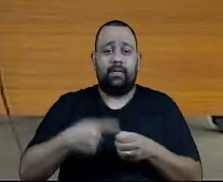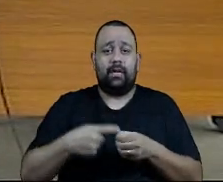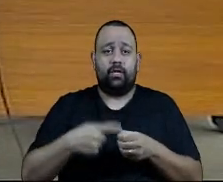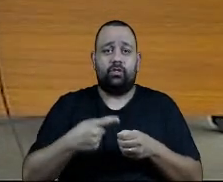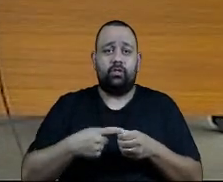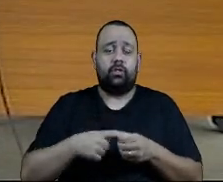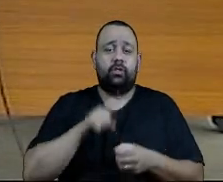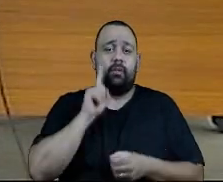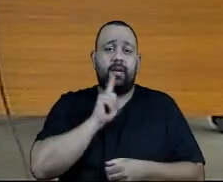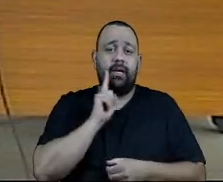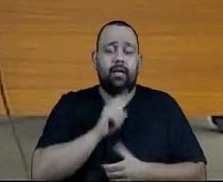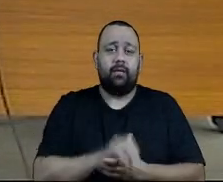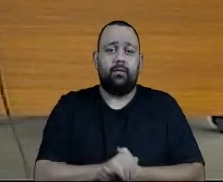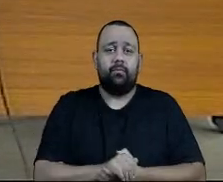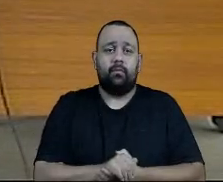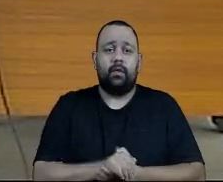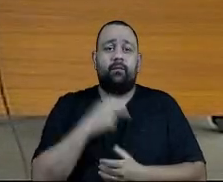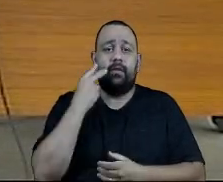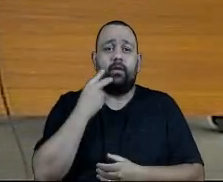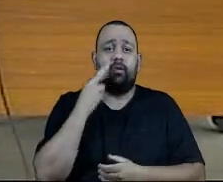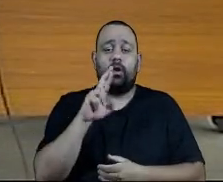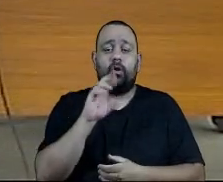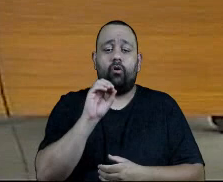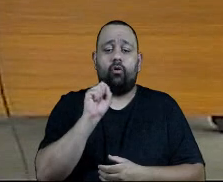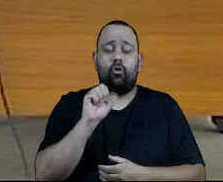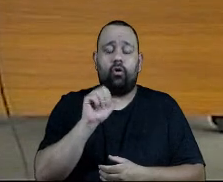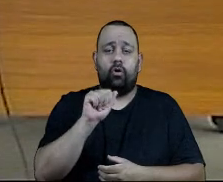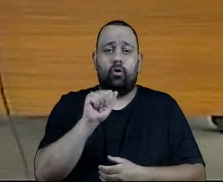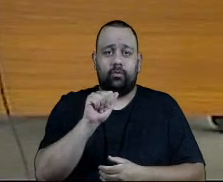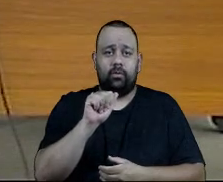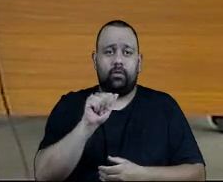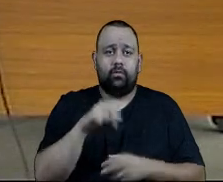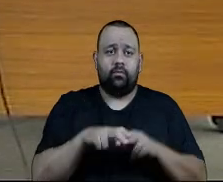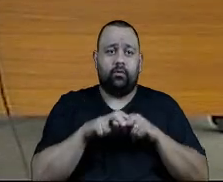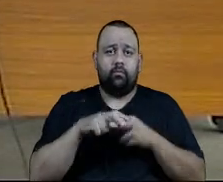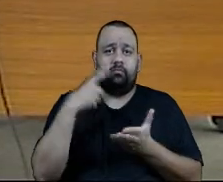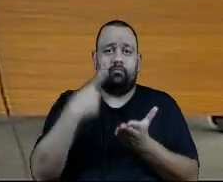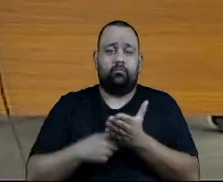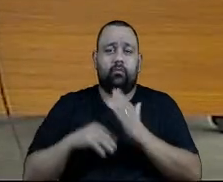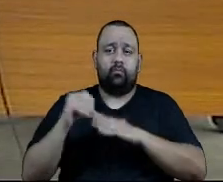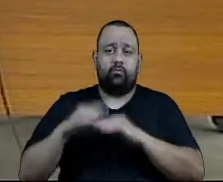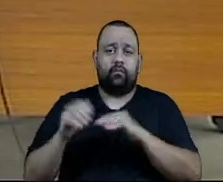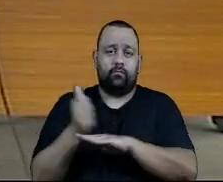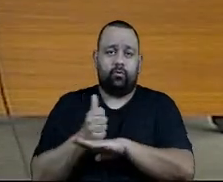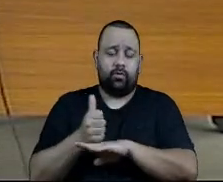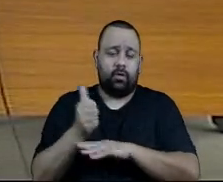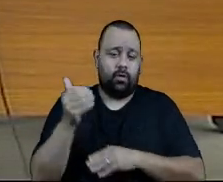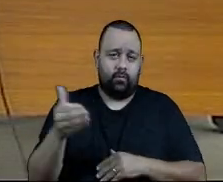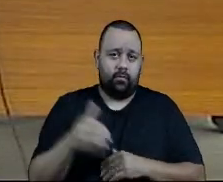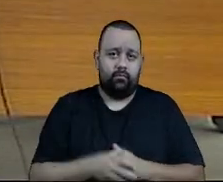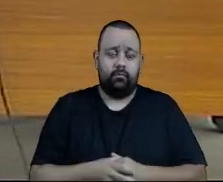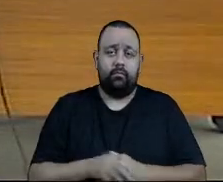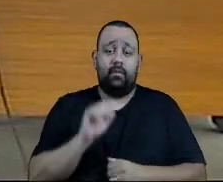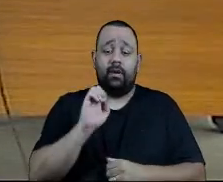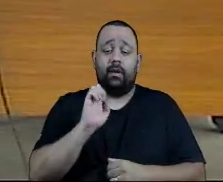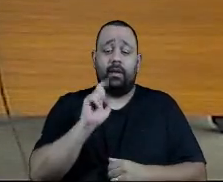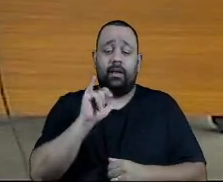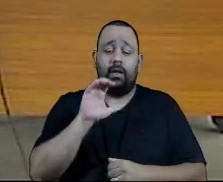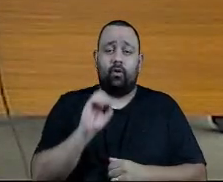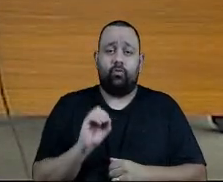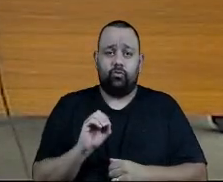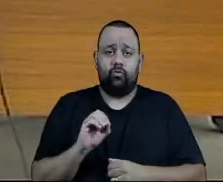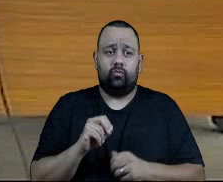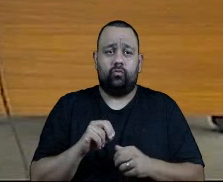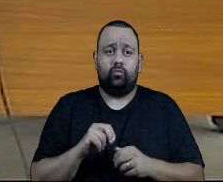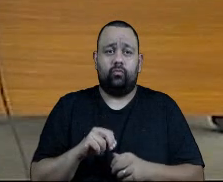na cidade de Americana, a vereadora Rosa Aparecida Montini Rodrigues, por compromissos profissionais,